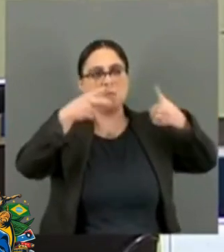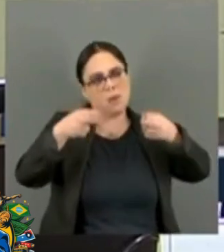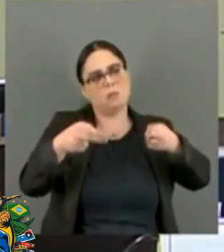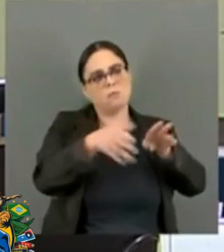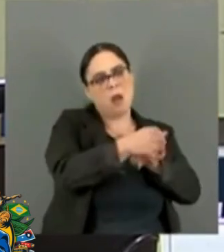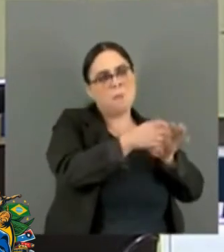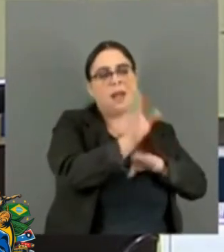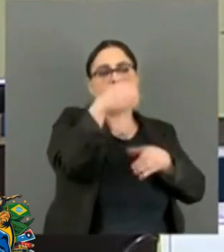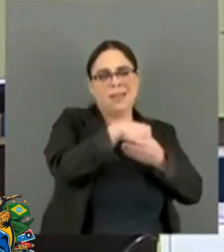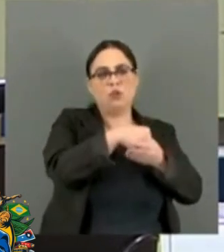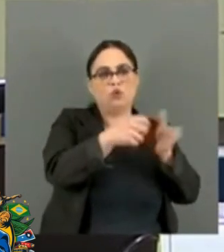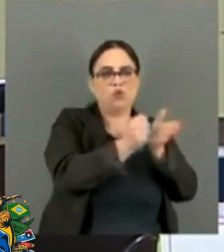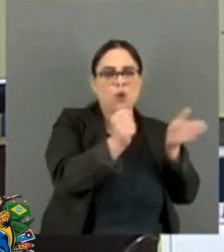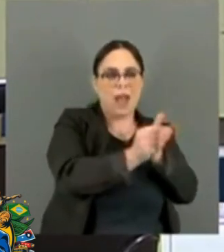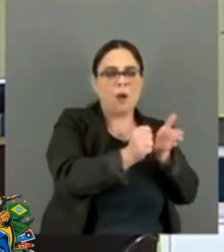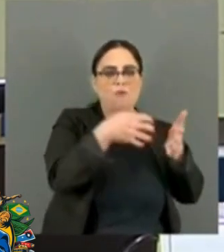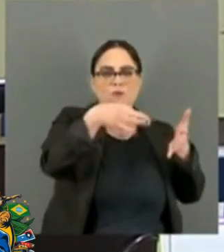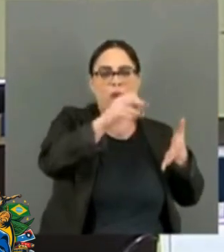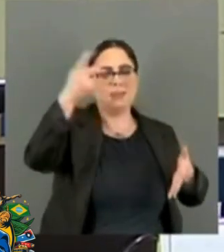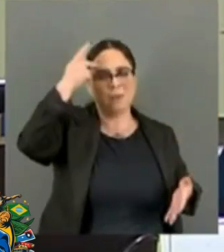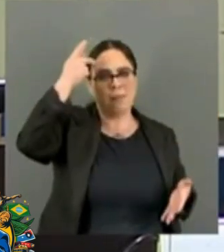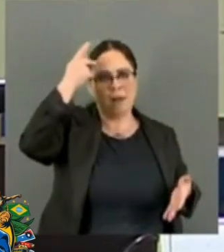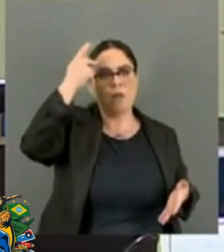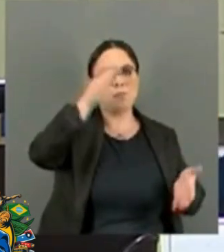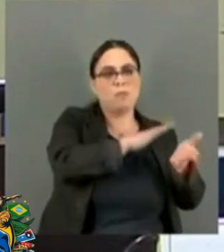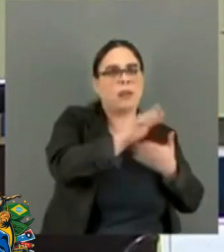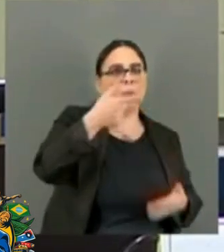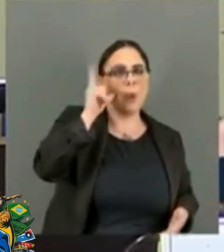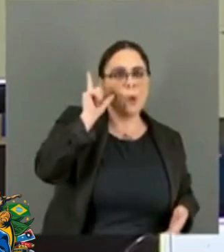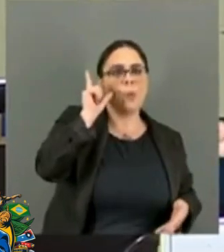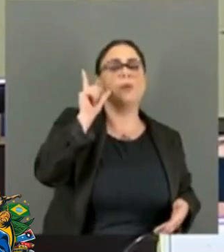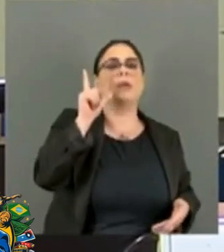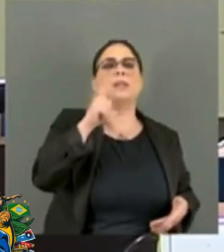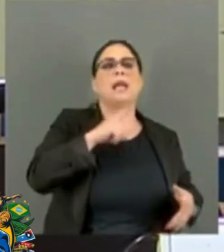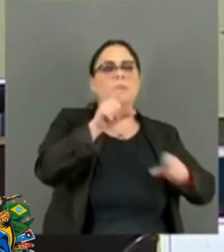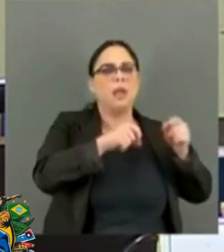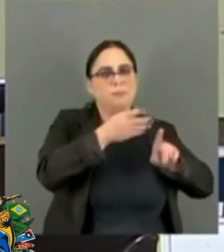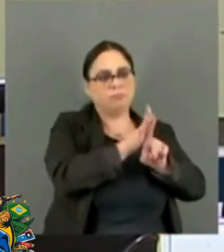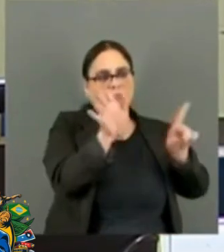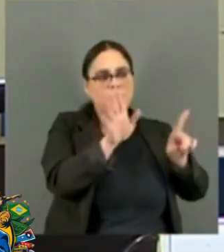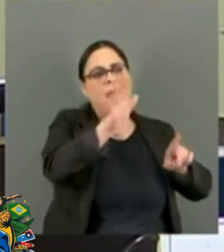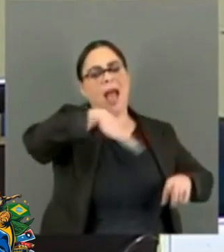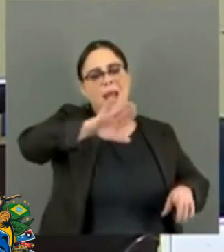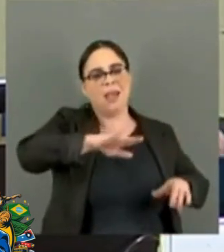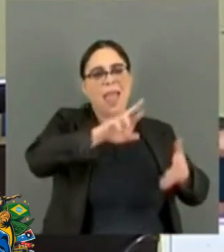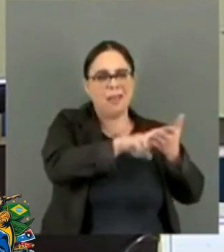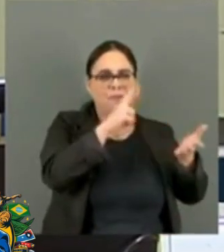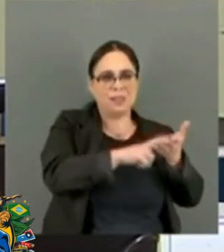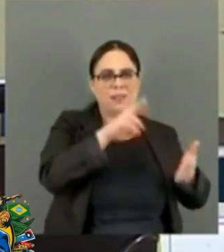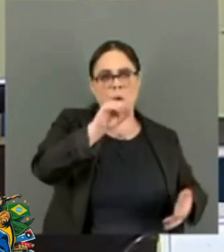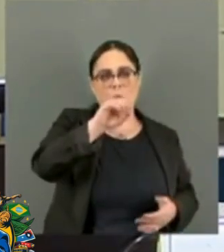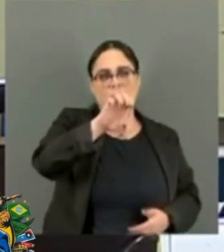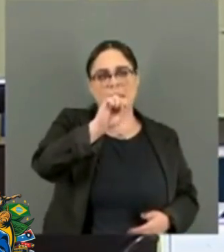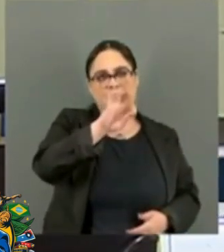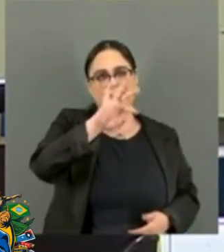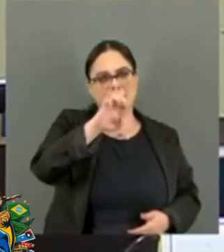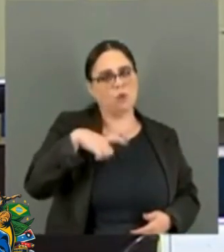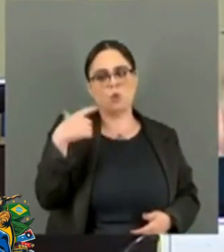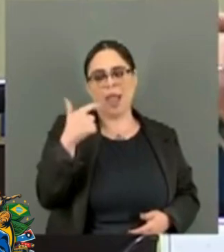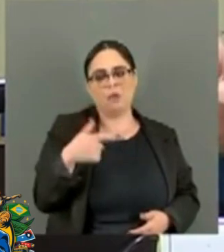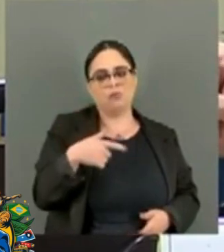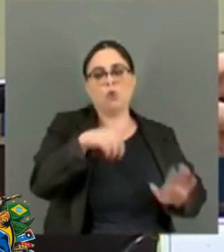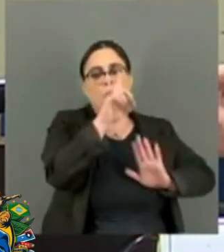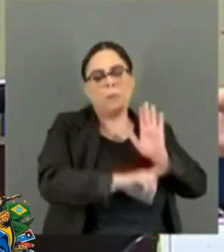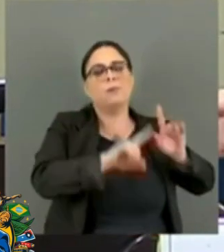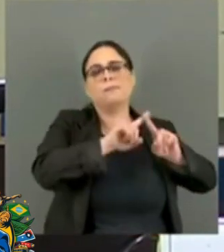mostra a Folha de São Paulo em sua reportagem, publicada anteontem e ontem na extensão, tratando em especial da Revista Oeste, e não tenho procuração da Revista Oeste aqui, mas a